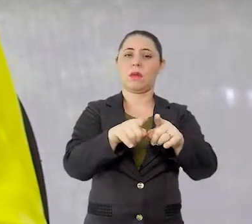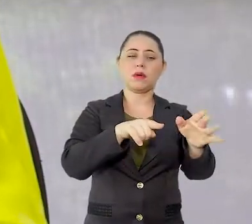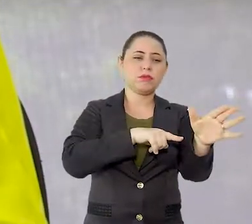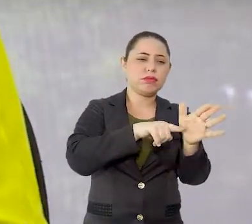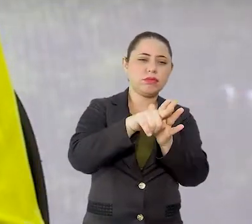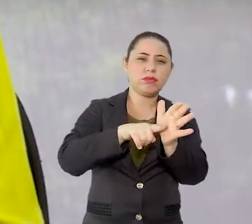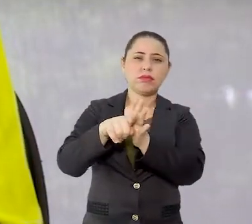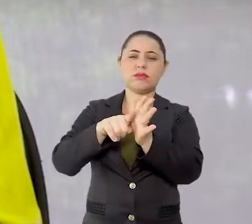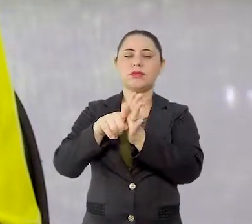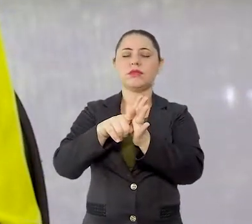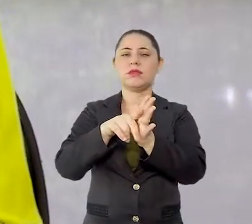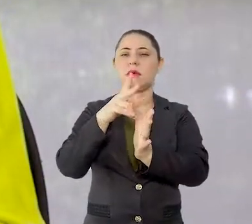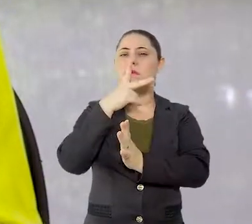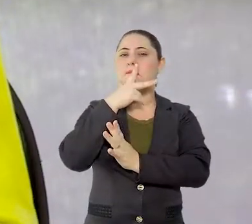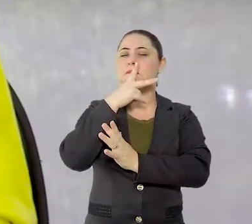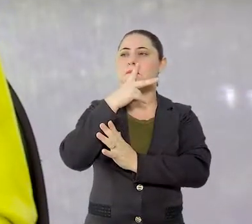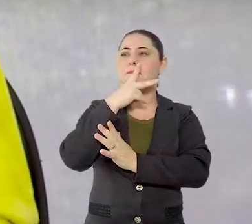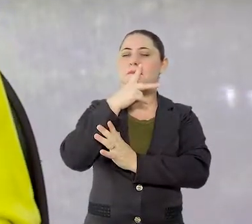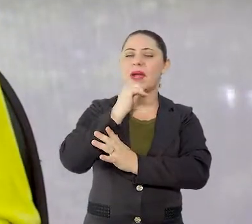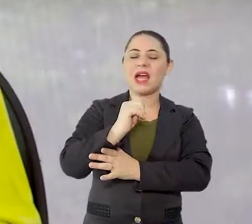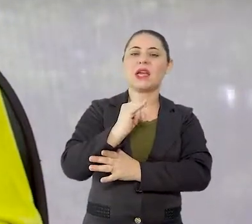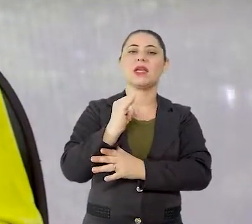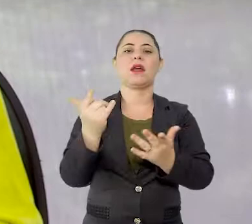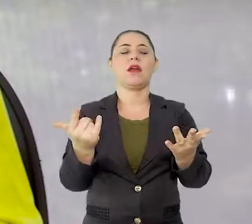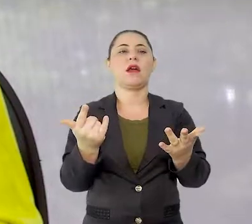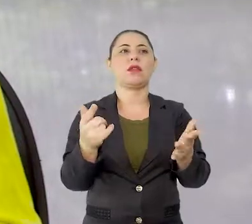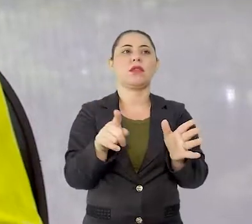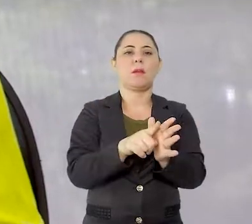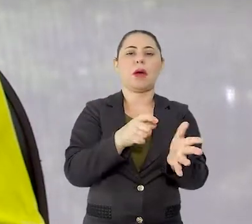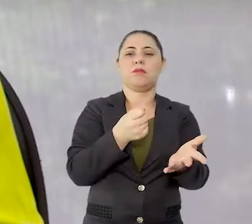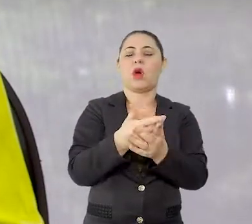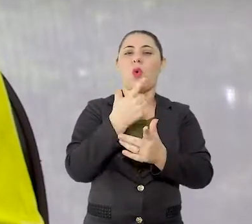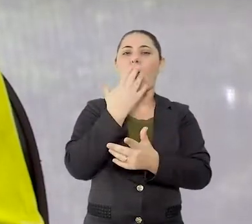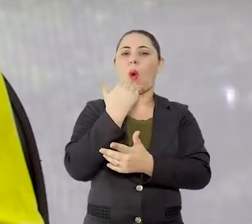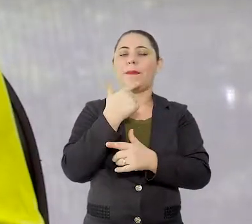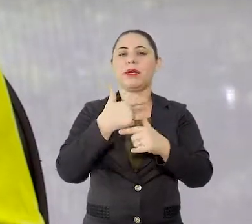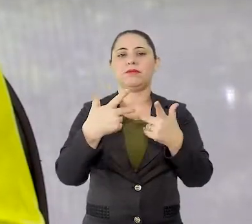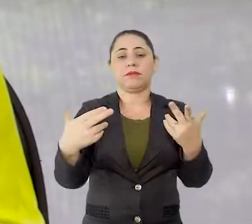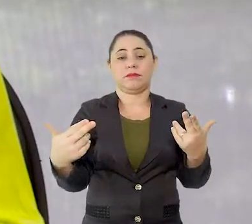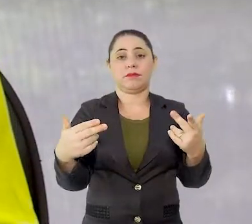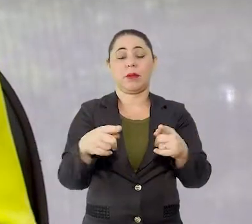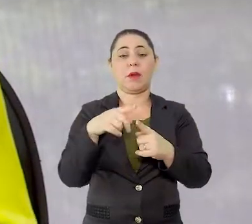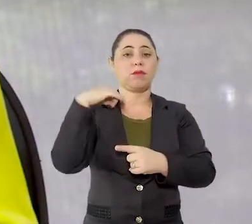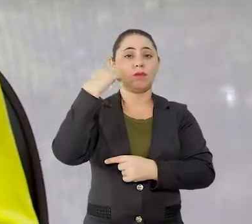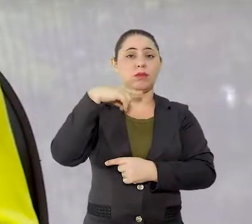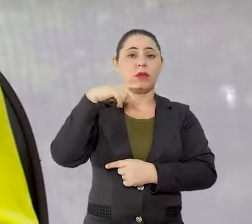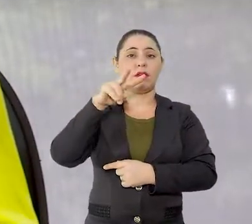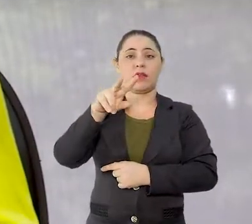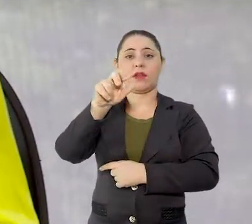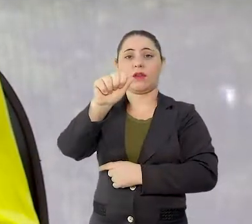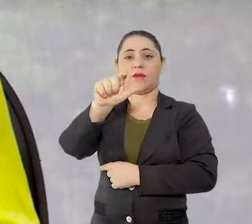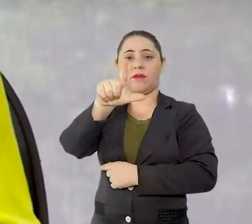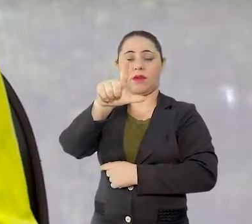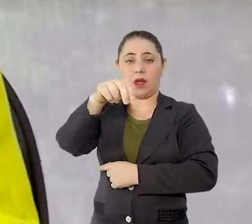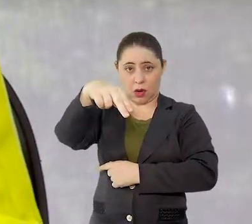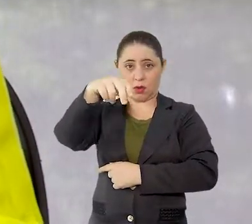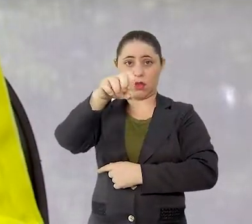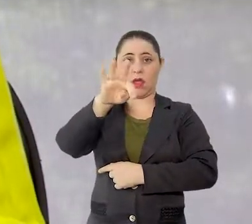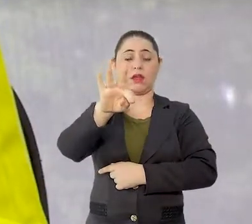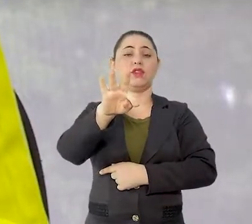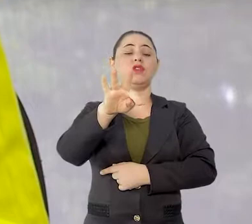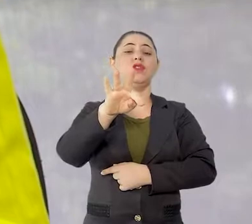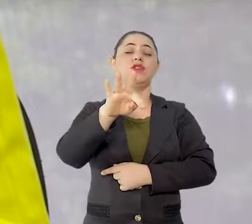judicial, divórcio, investigação de paternidade e ação de alimentos. O assunto foi tratado pela